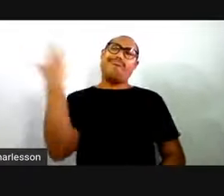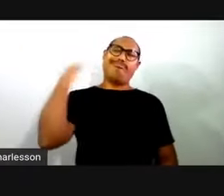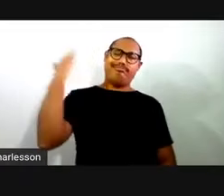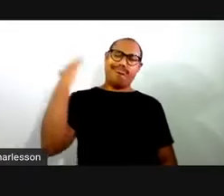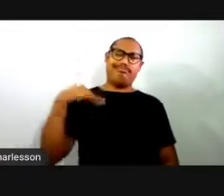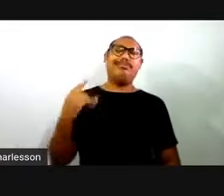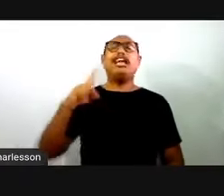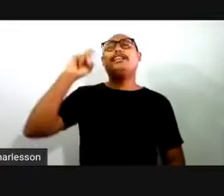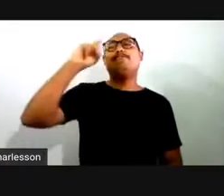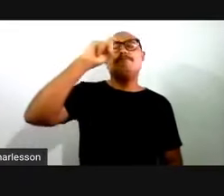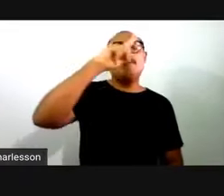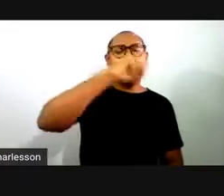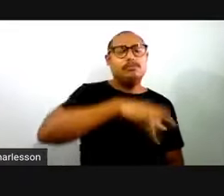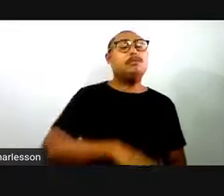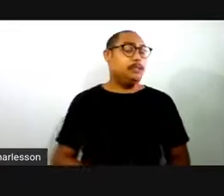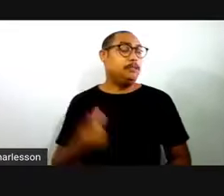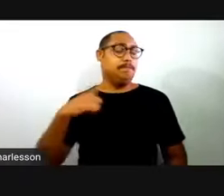muito difícil